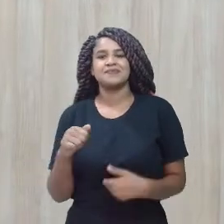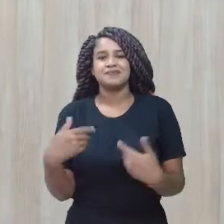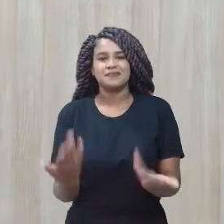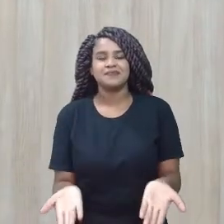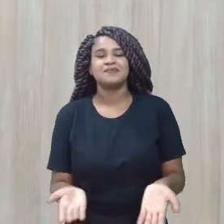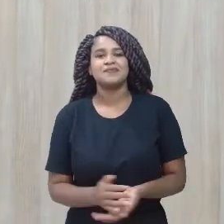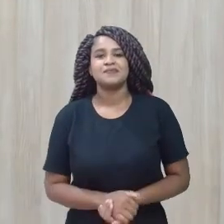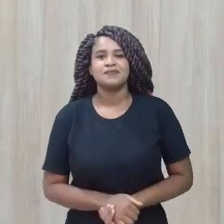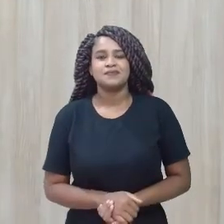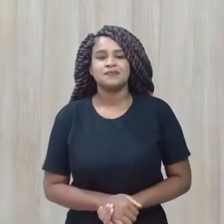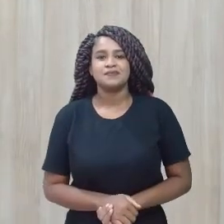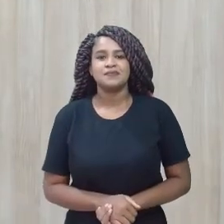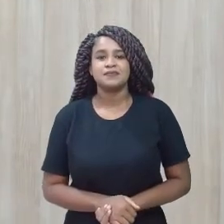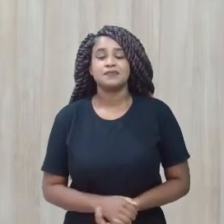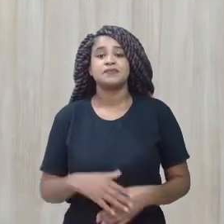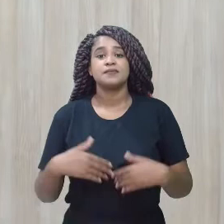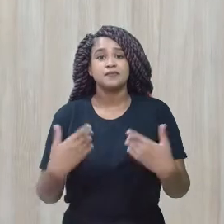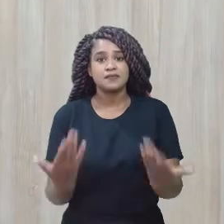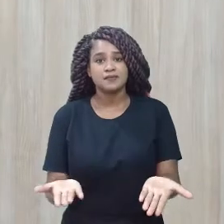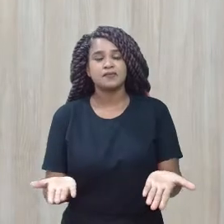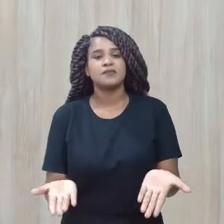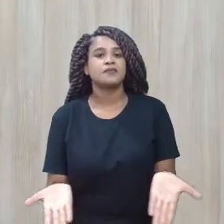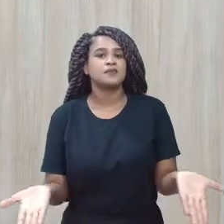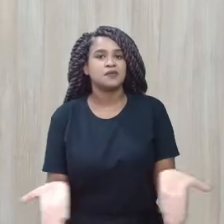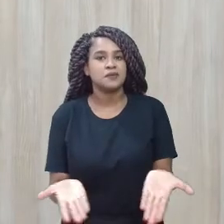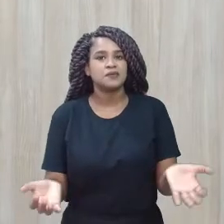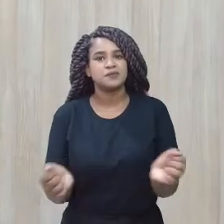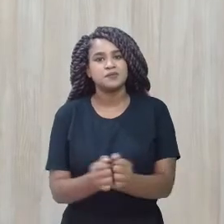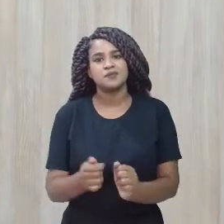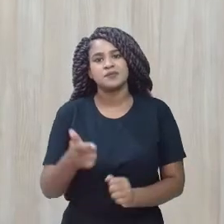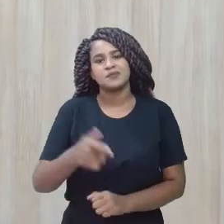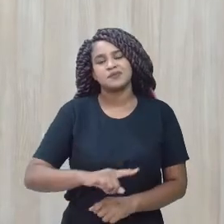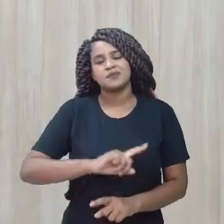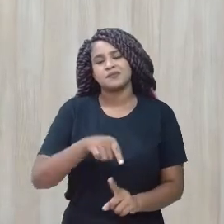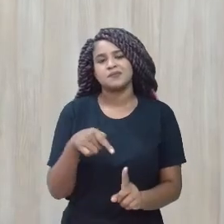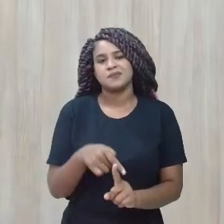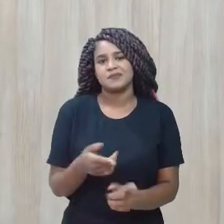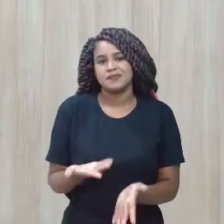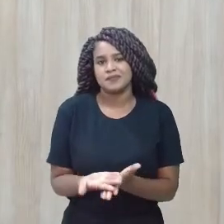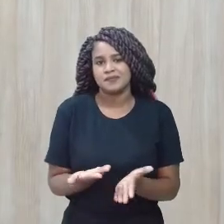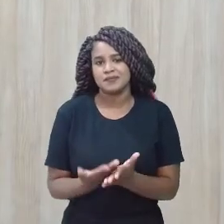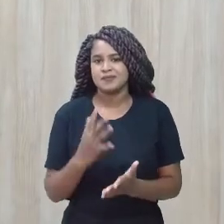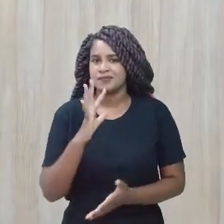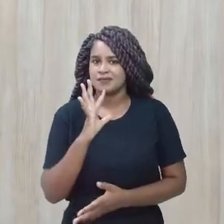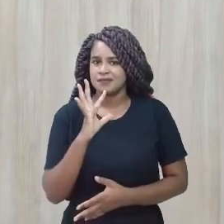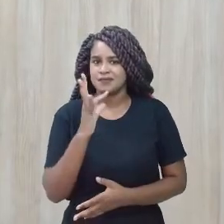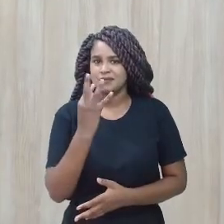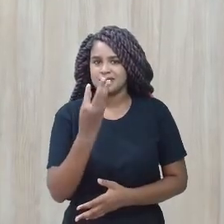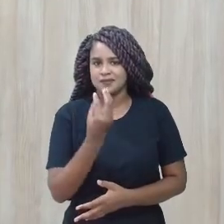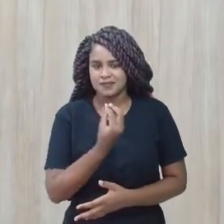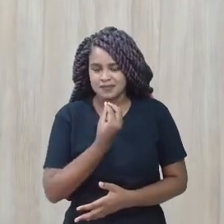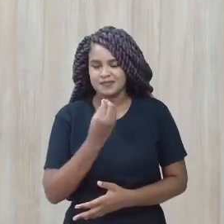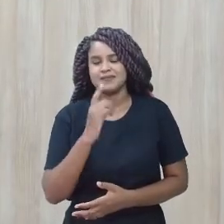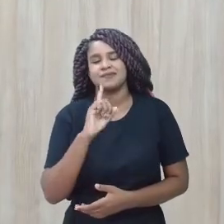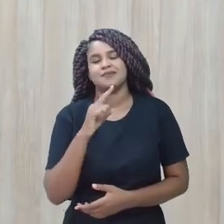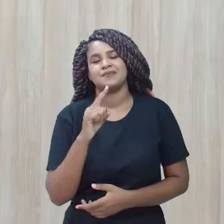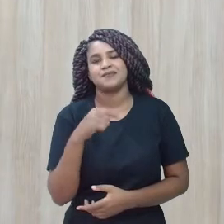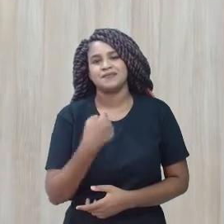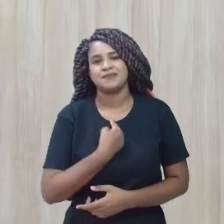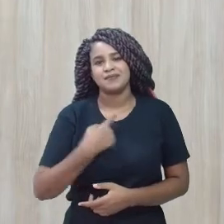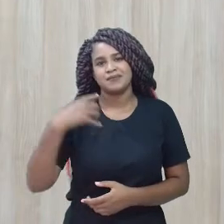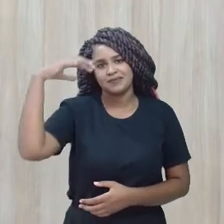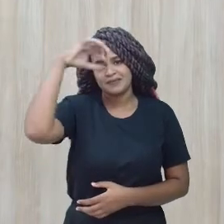estamos juntos aqui novamente, para um momento de estudo, um momento de conhecimento, da gente ficar mais sabido